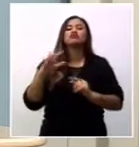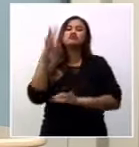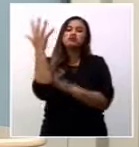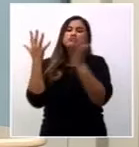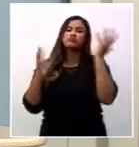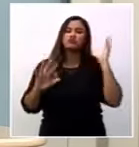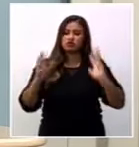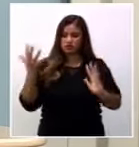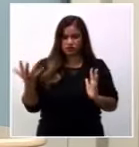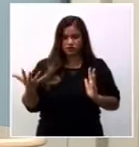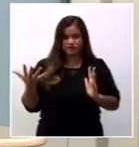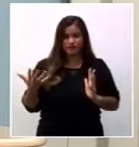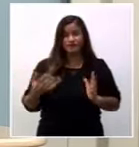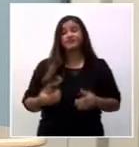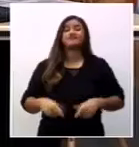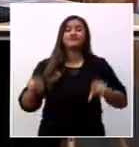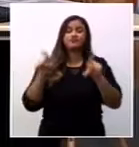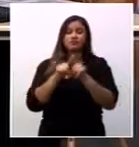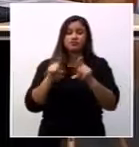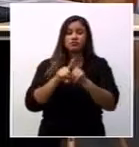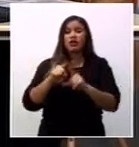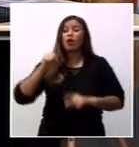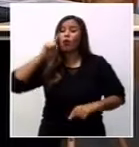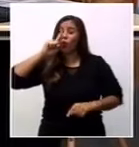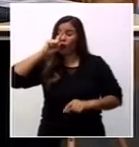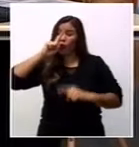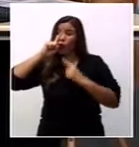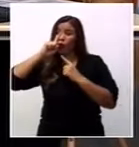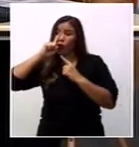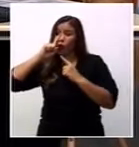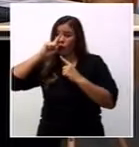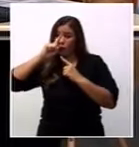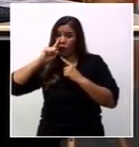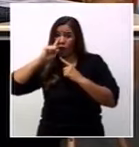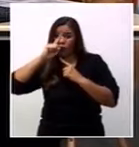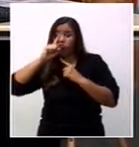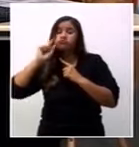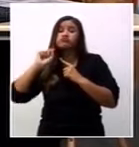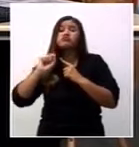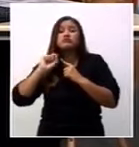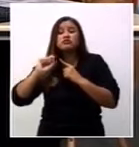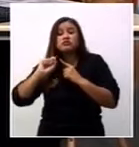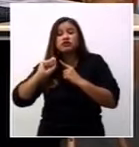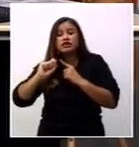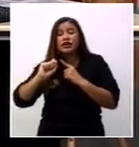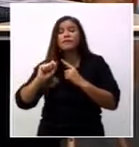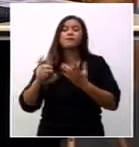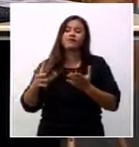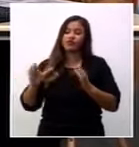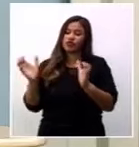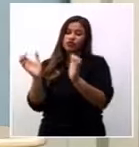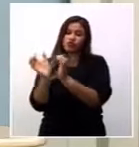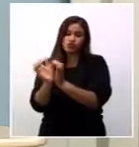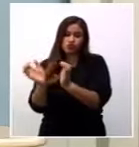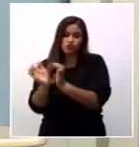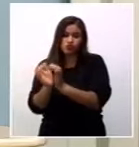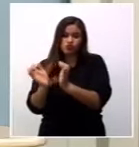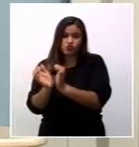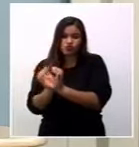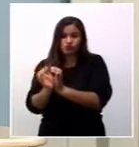né, a probabilidade da população, né, de uma determinada população, sofrer